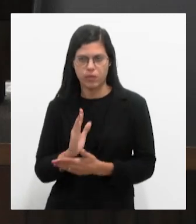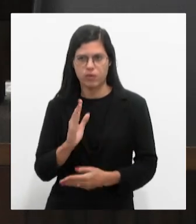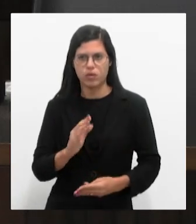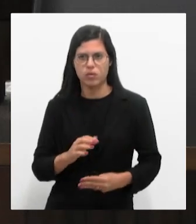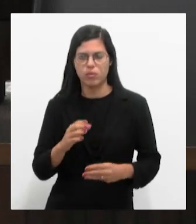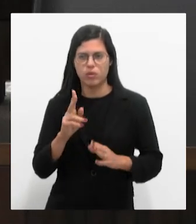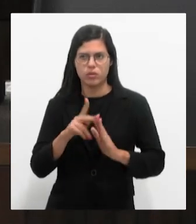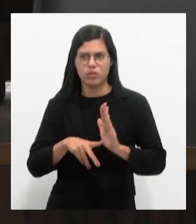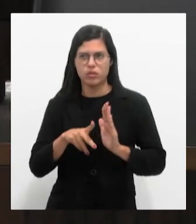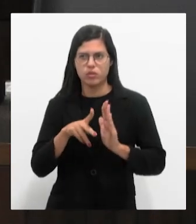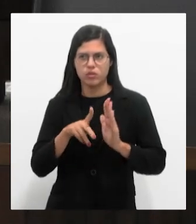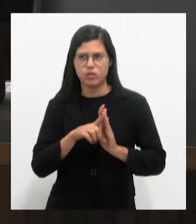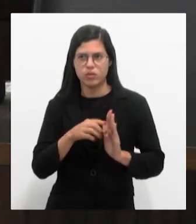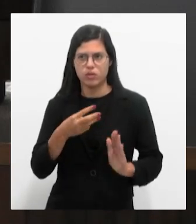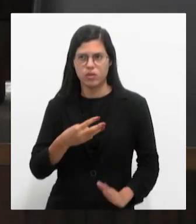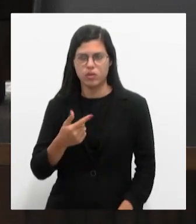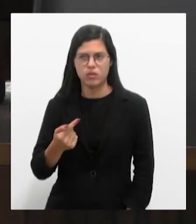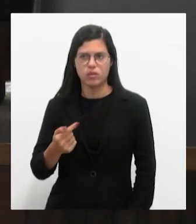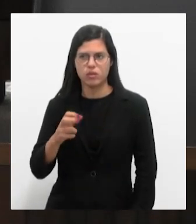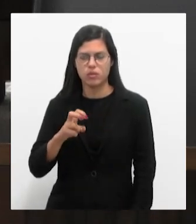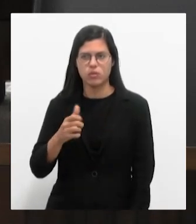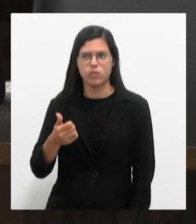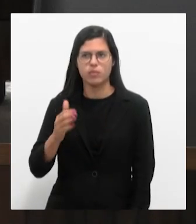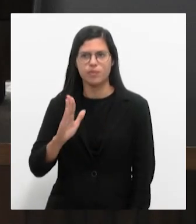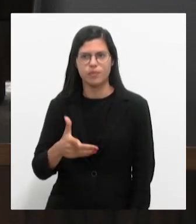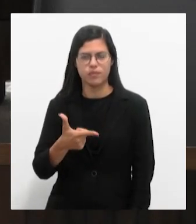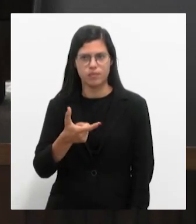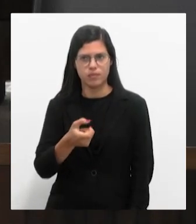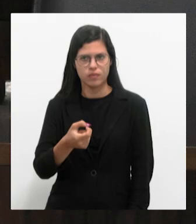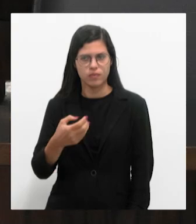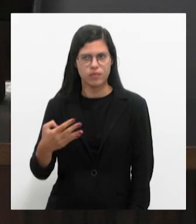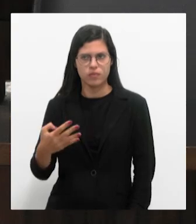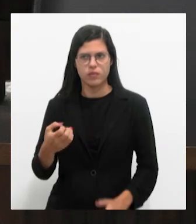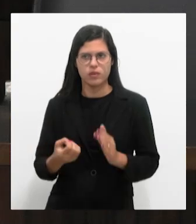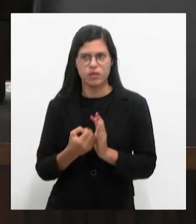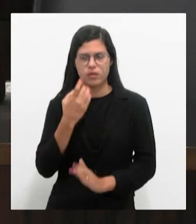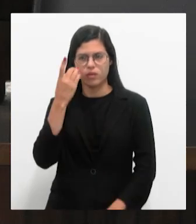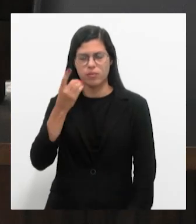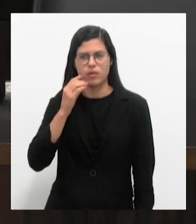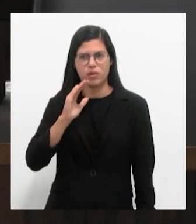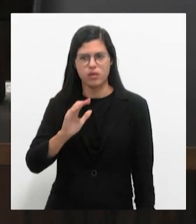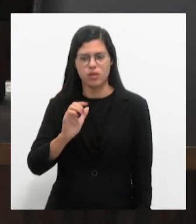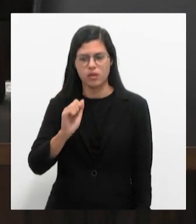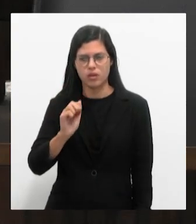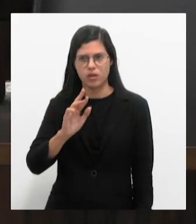Projeto de Lei 3751/2024, da autoria da deputada Carla Machado.